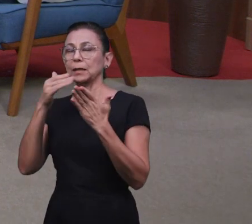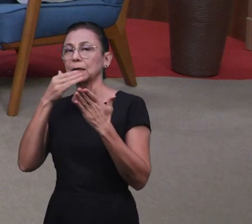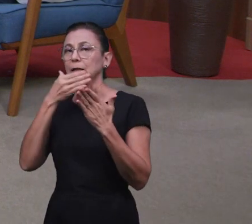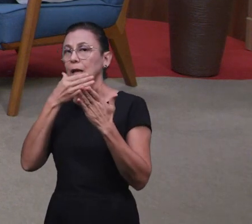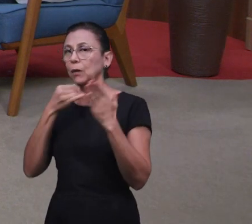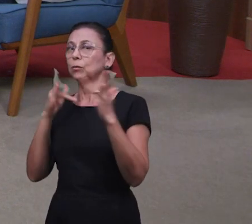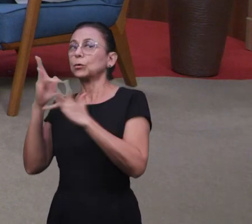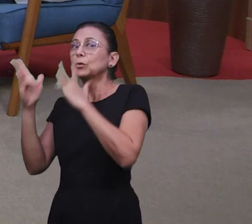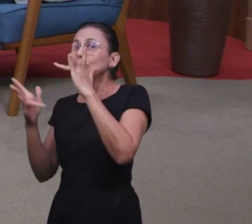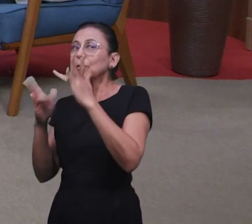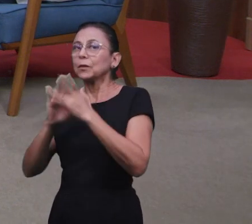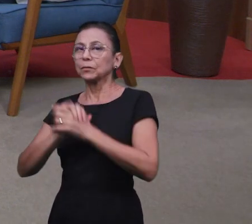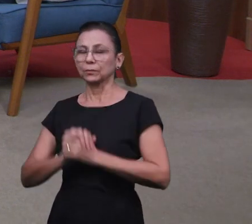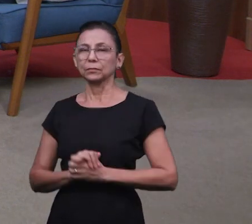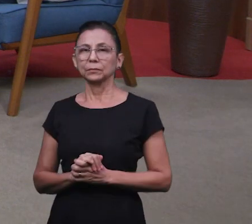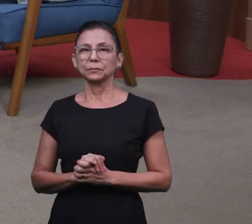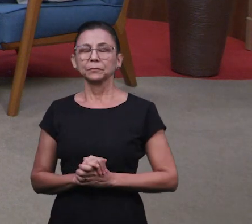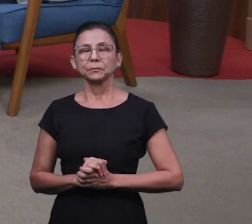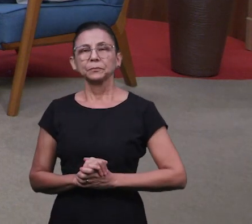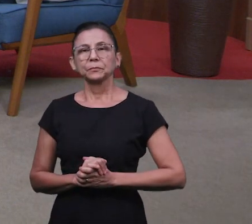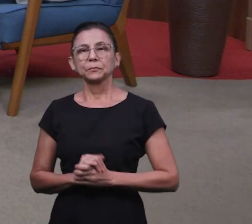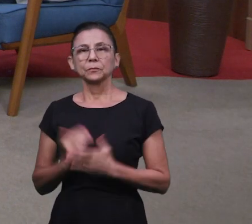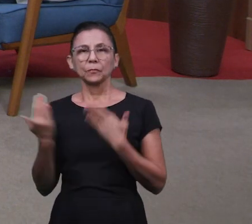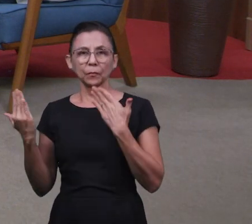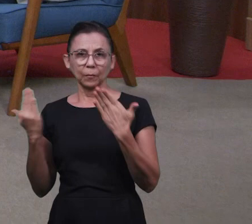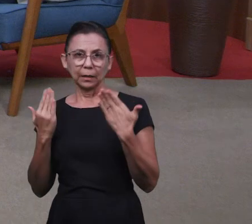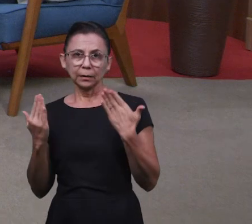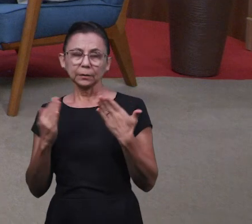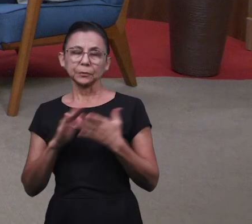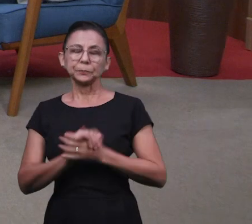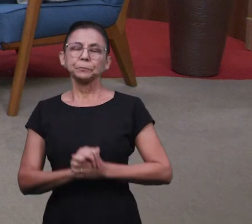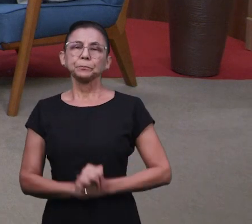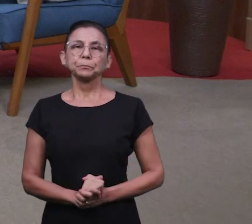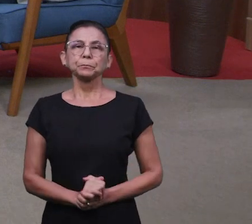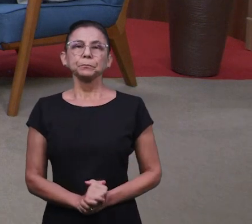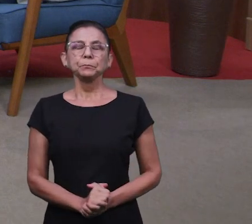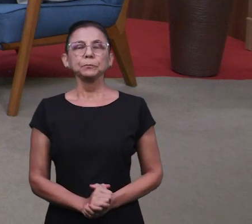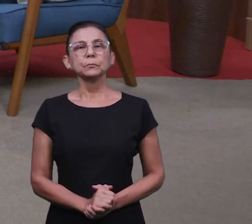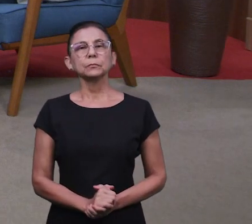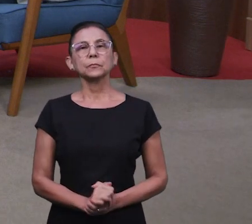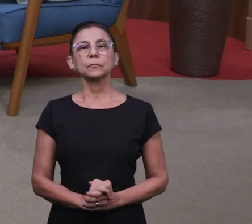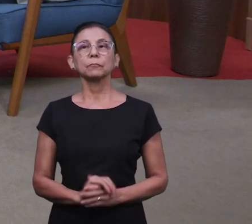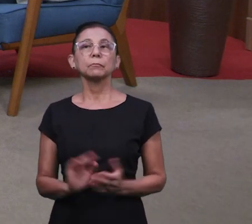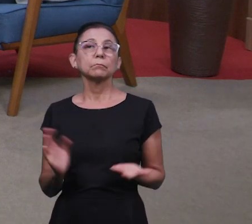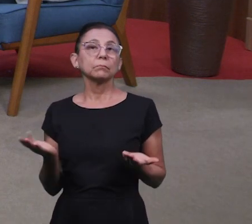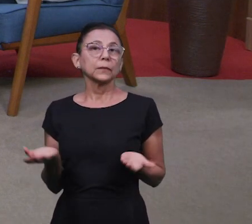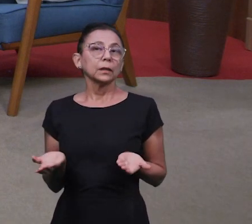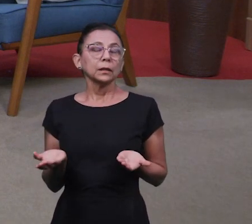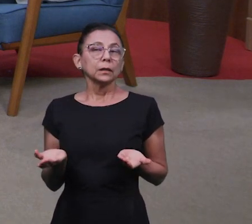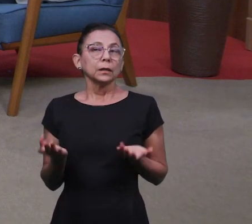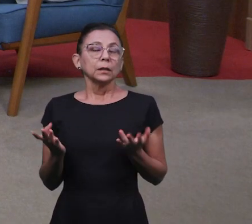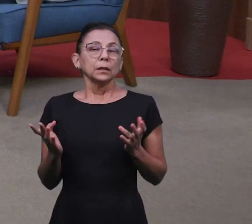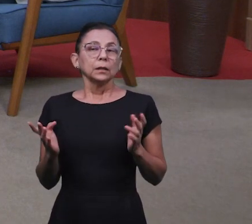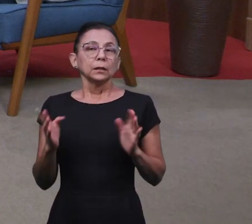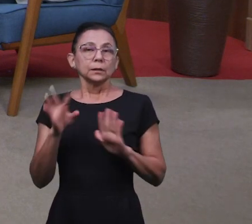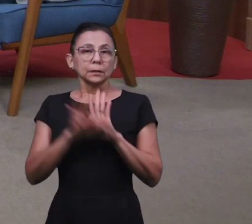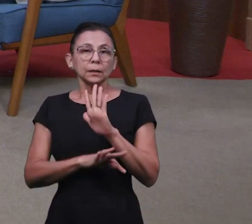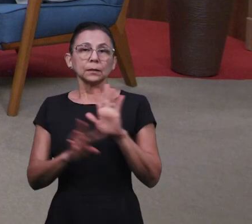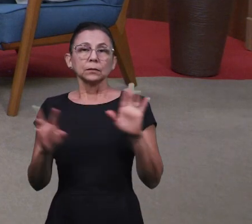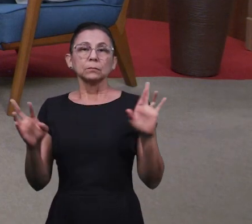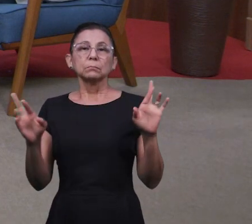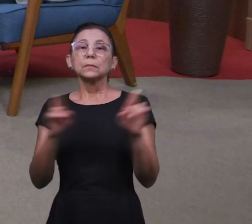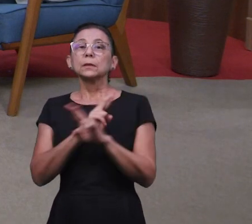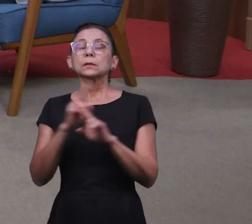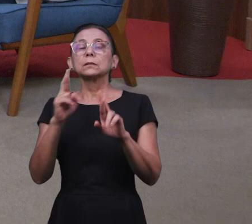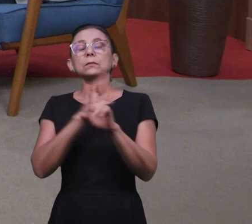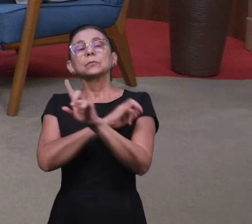maneira, né, se porte dessa maneira, nesse apoio. Muito bem, qual a relação desse texto, a relação